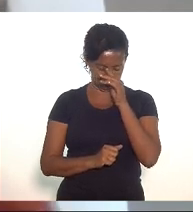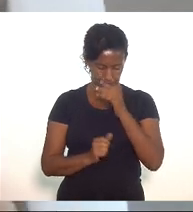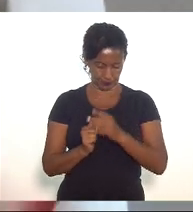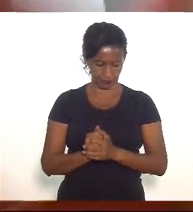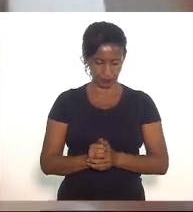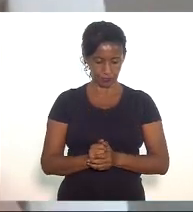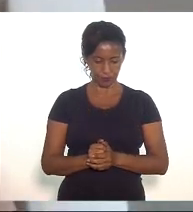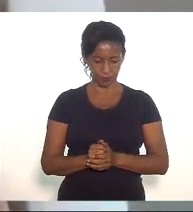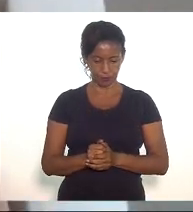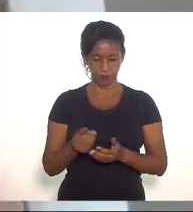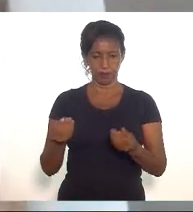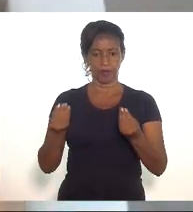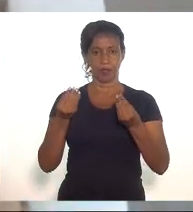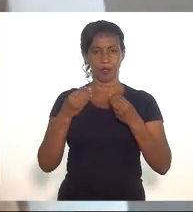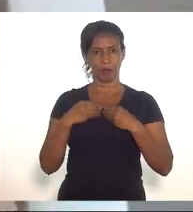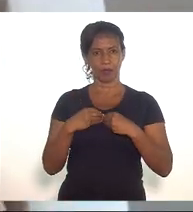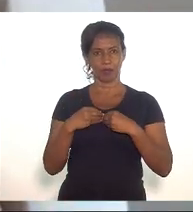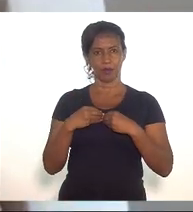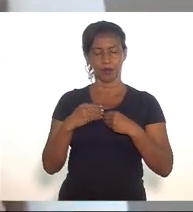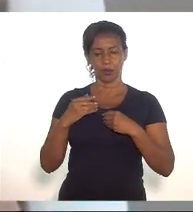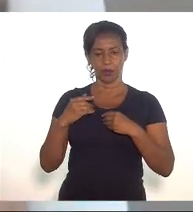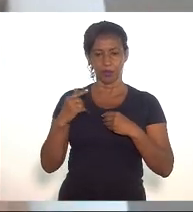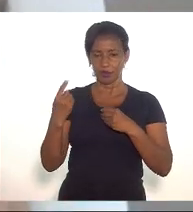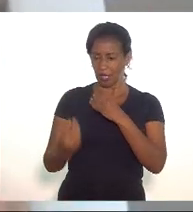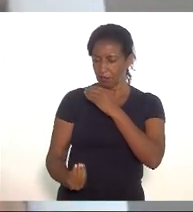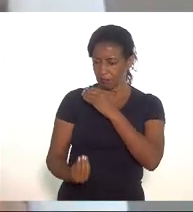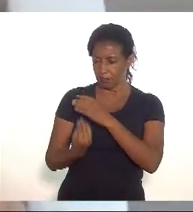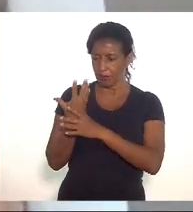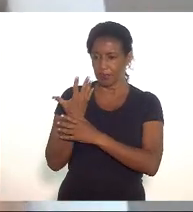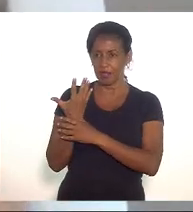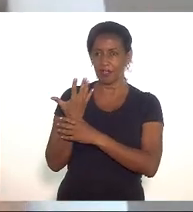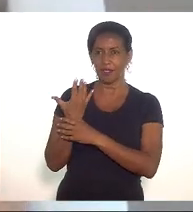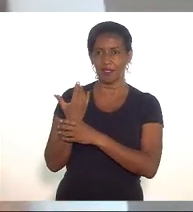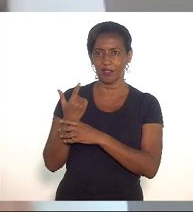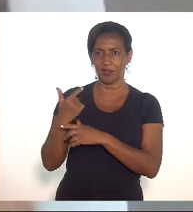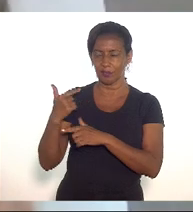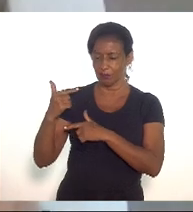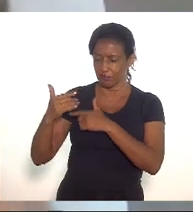e é um movimento em andamento, ele está criando